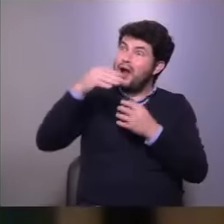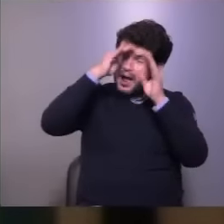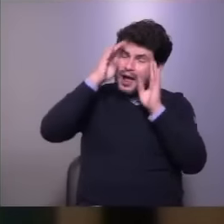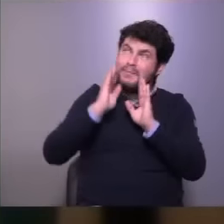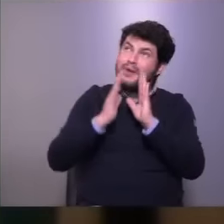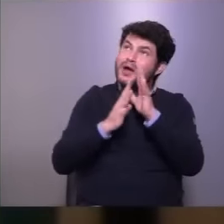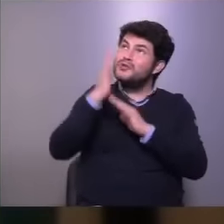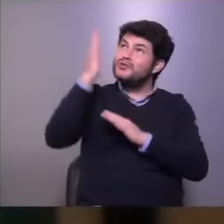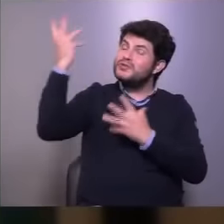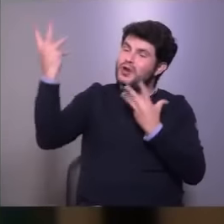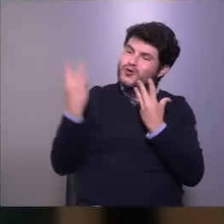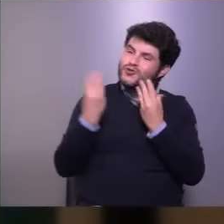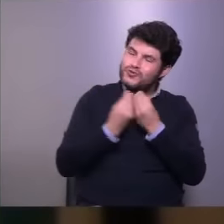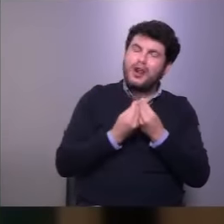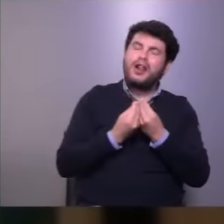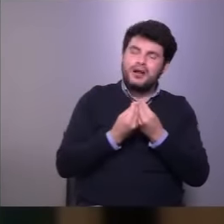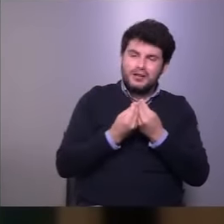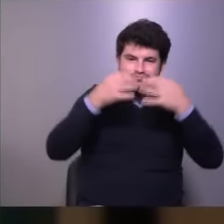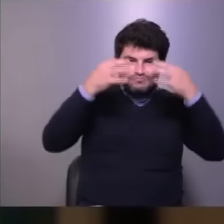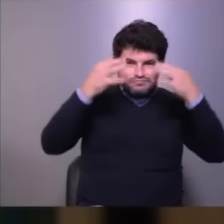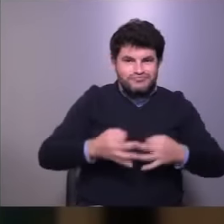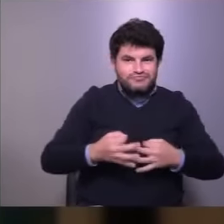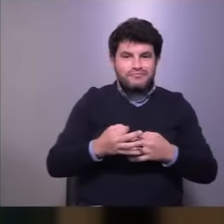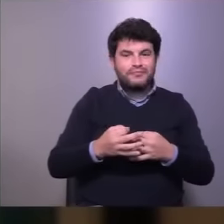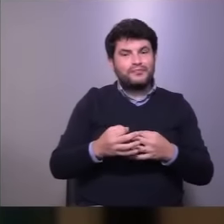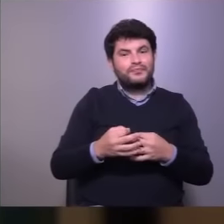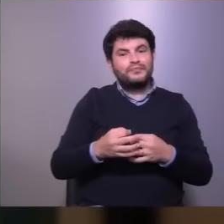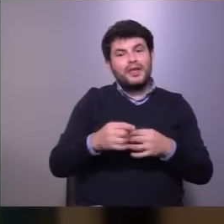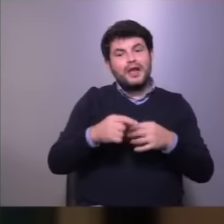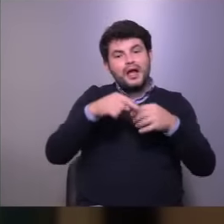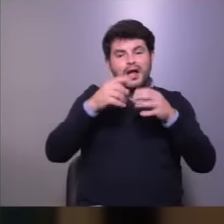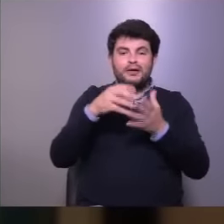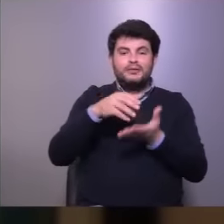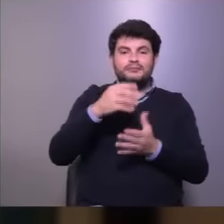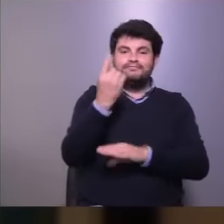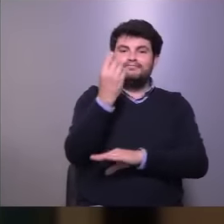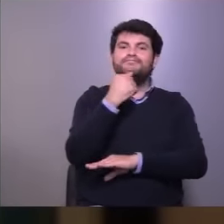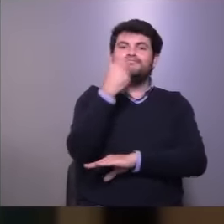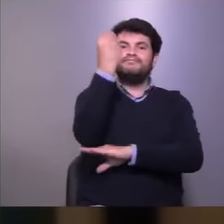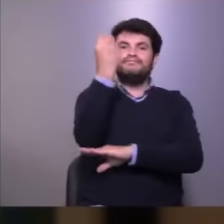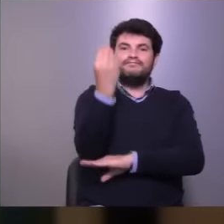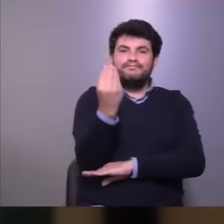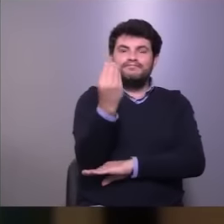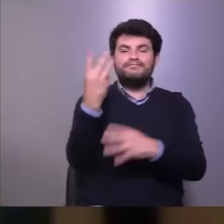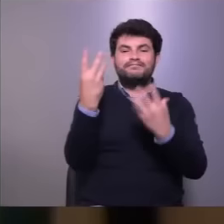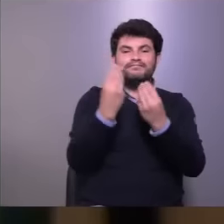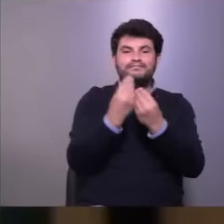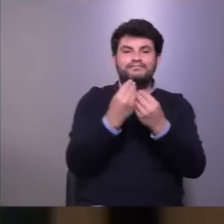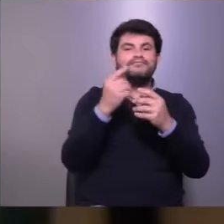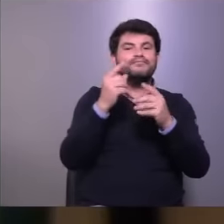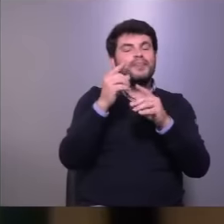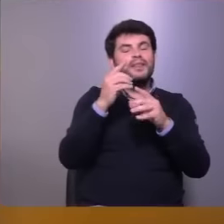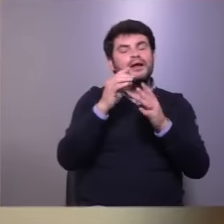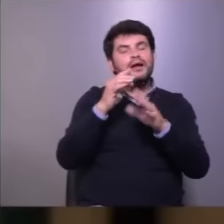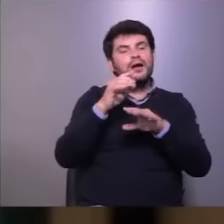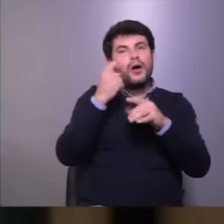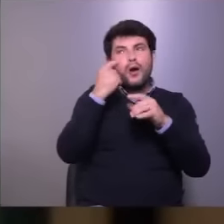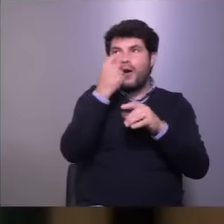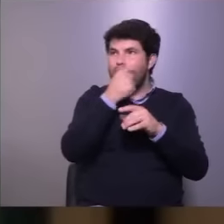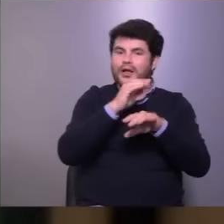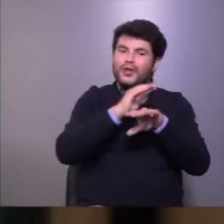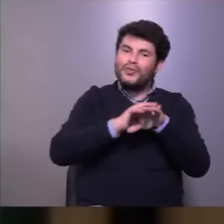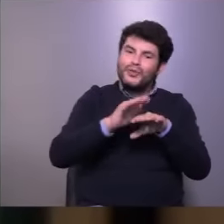guerra e da dor, não caminhamos sós, pois caminha connosco a Santa Mãe do Céu. Acompanhados pela